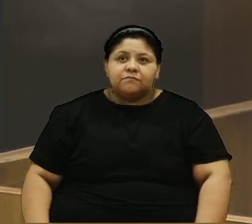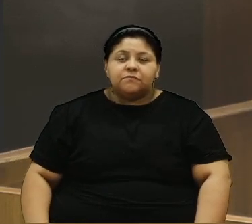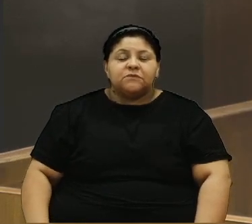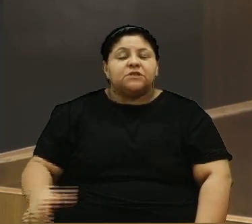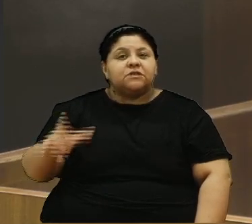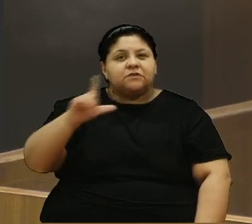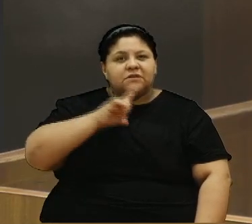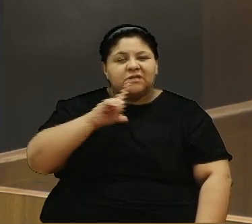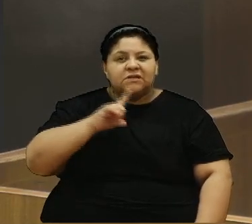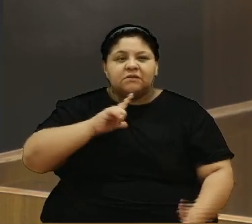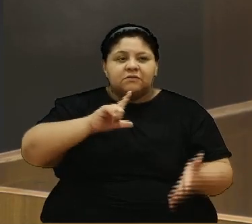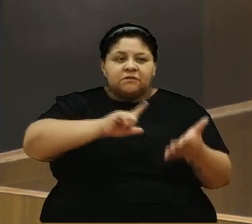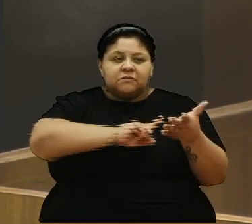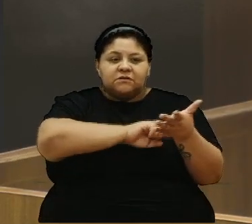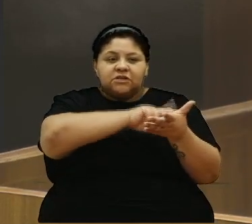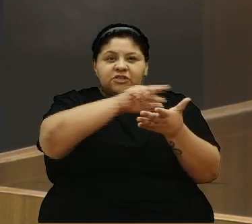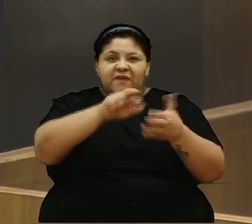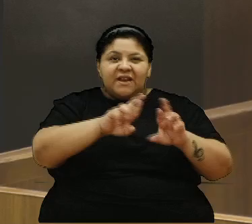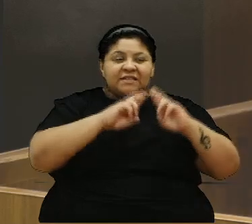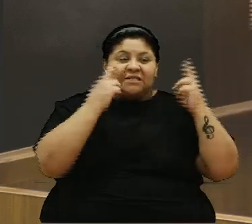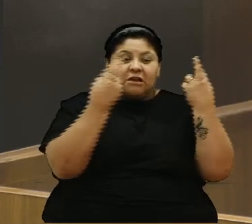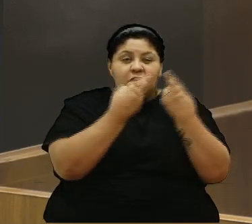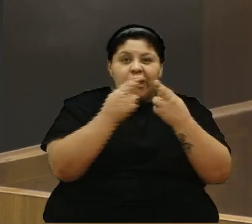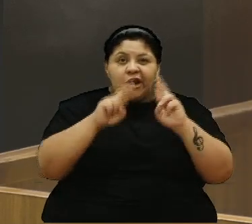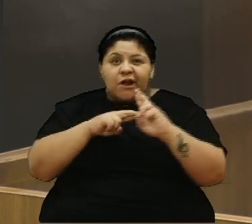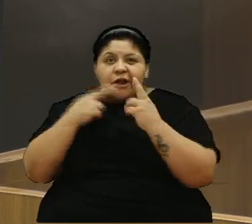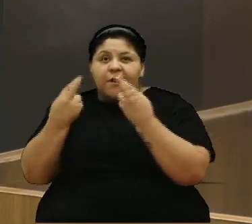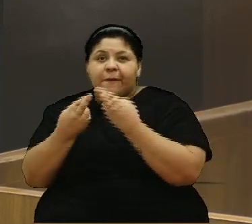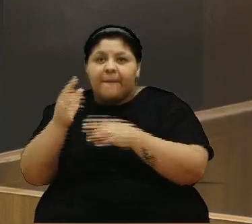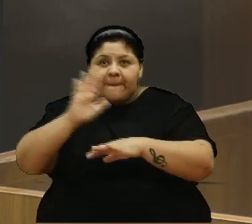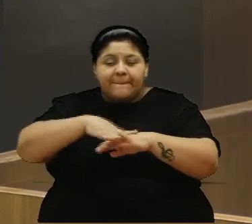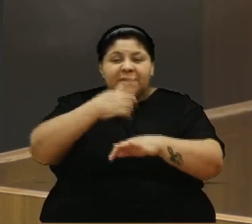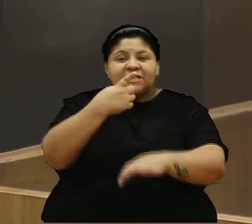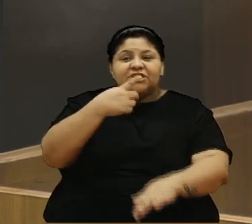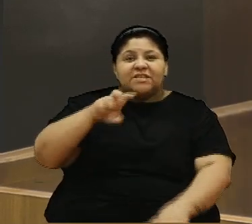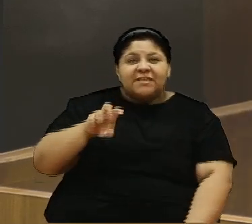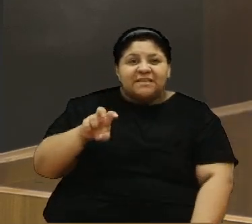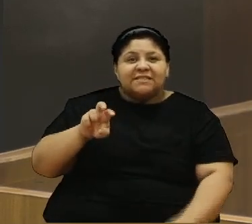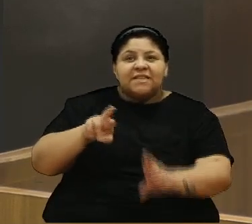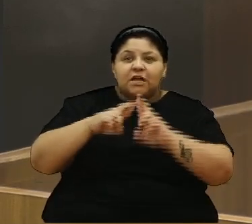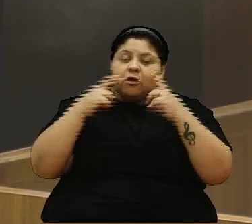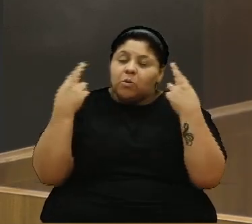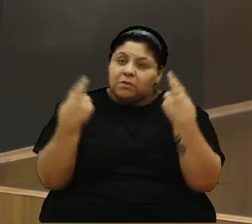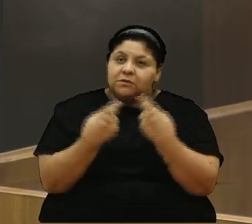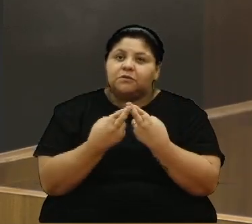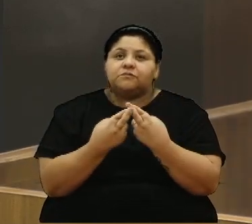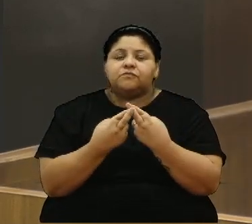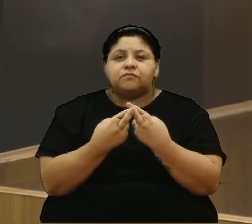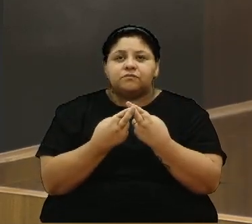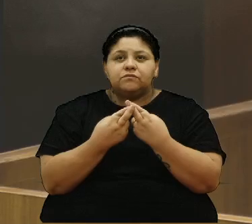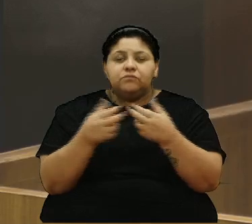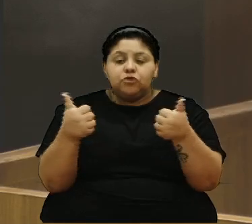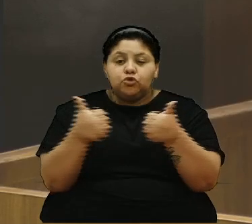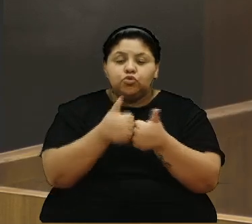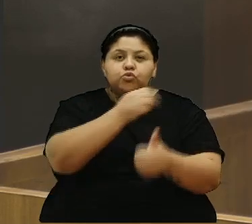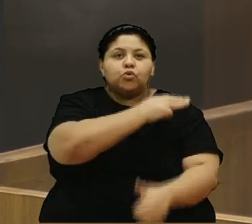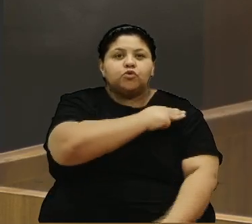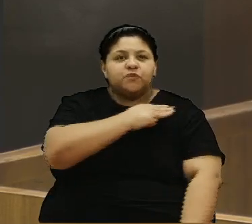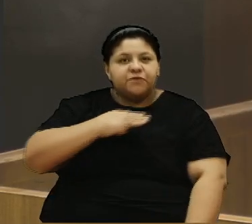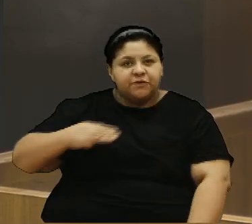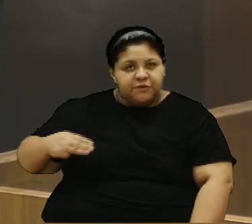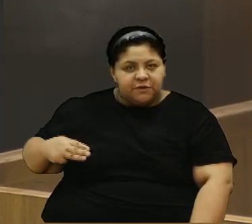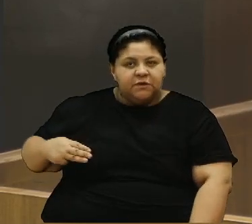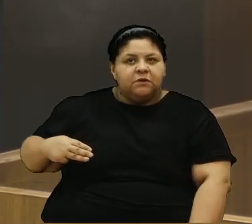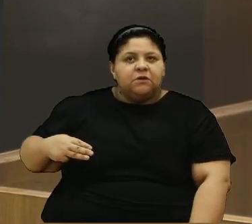Houveram diversas reuniões, mais de 15 reuniões com os ministros